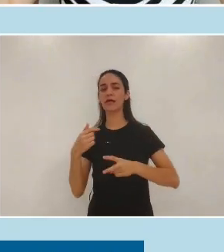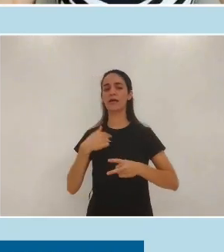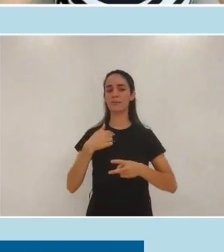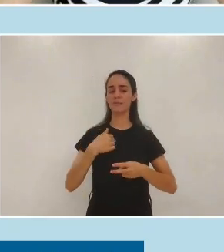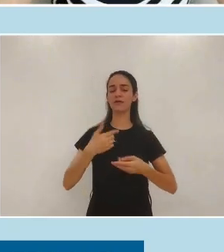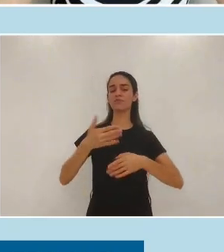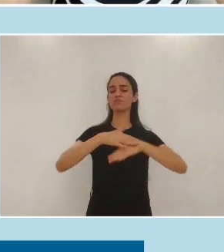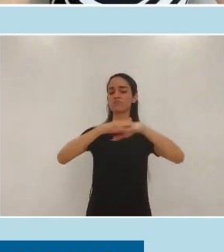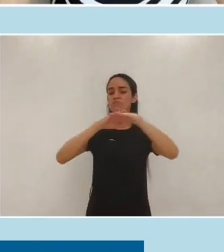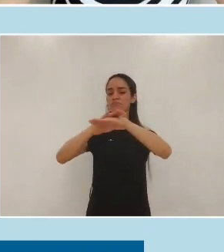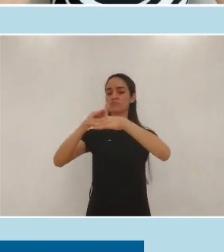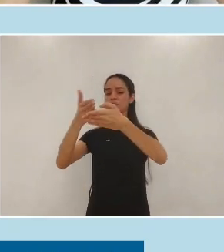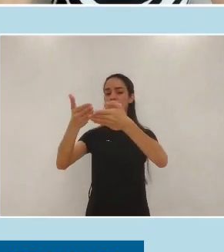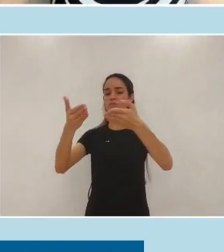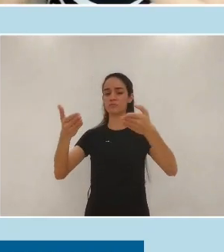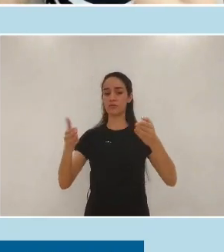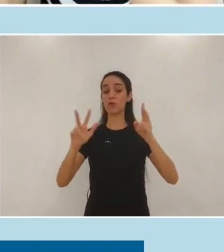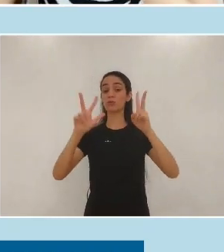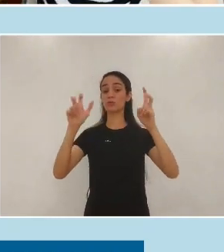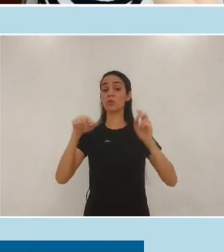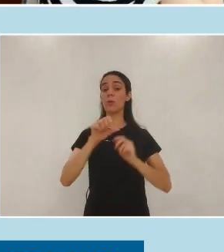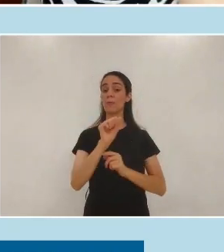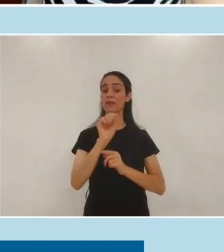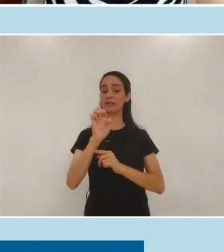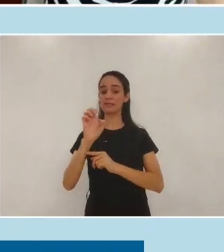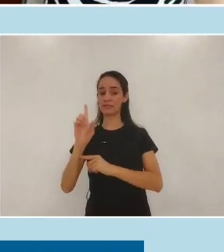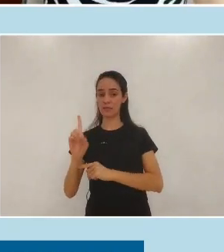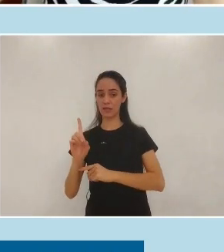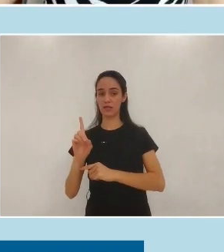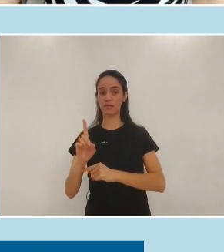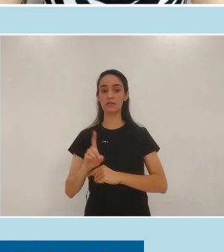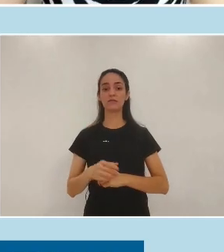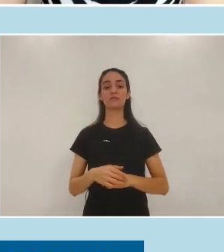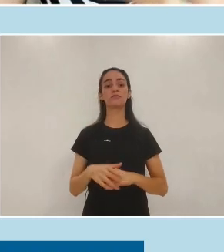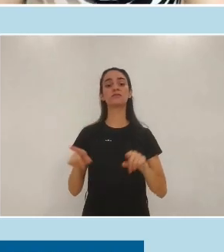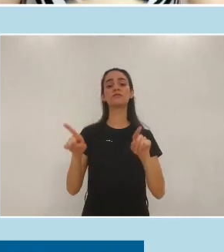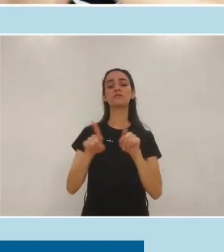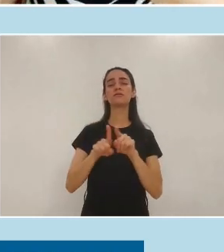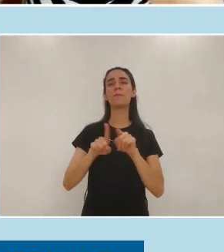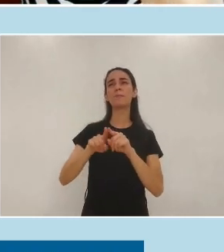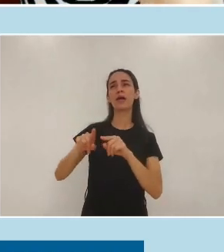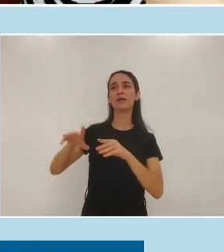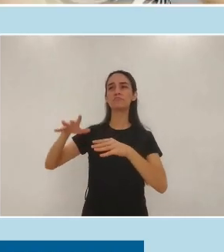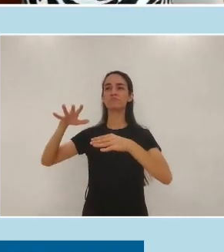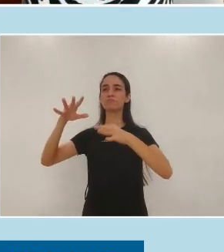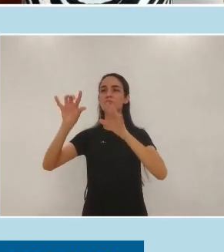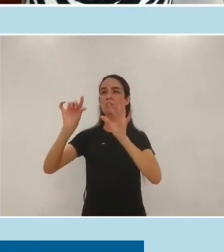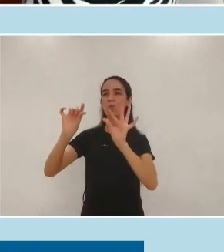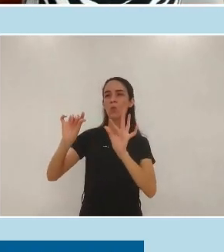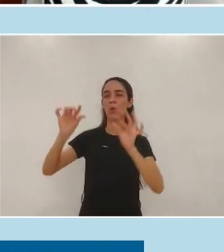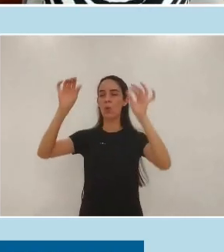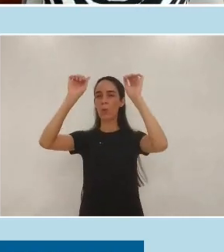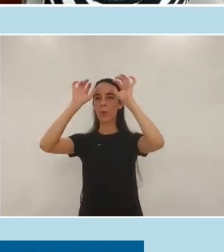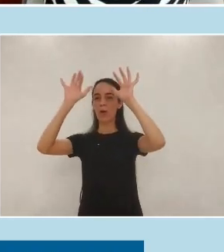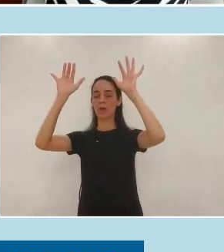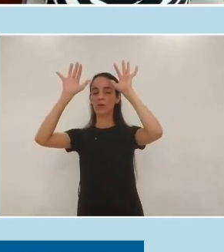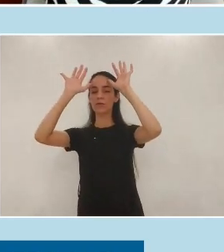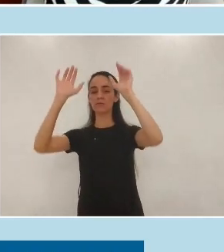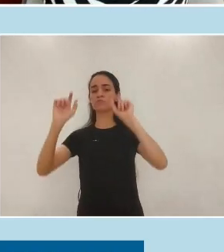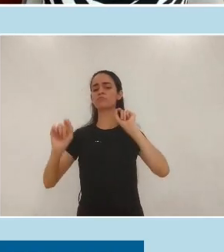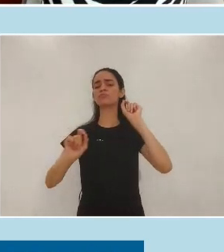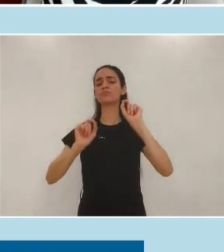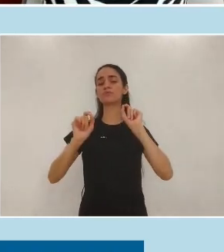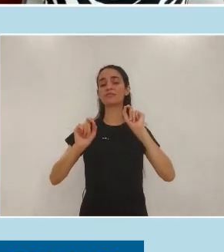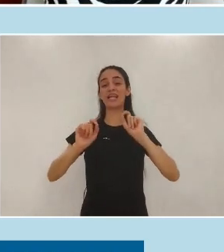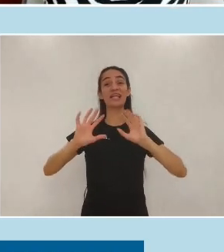vocês sobre a síndrome de Ehlers-Danlos e pincelar ali o autismo. Por quê? Porque tudo hoje vai ser sobre